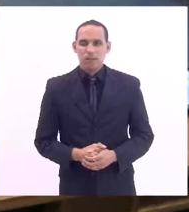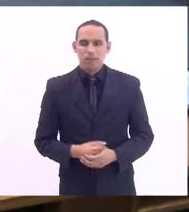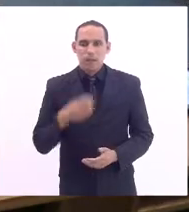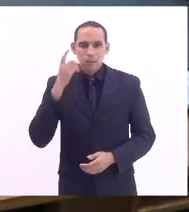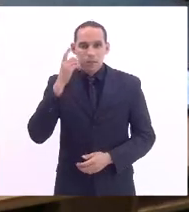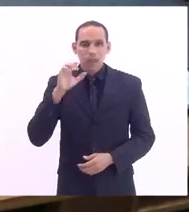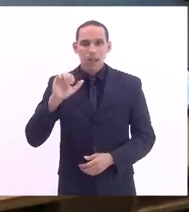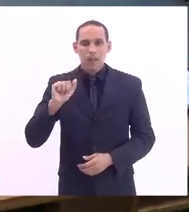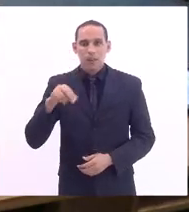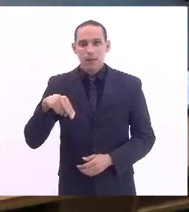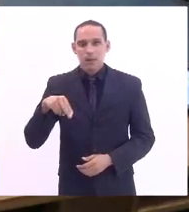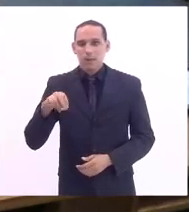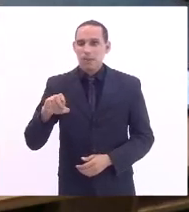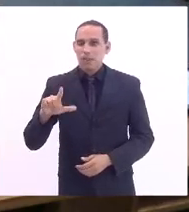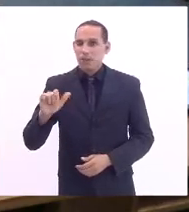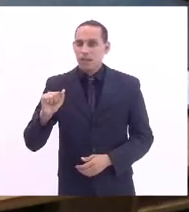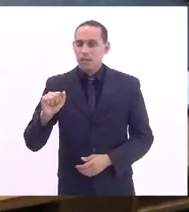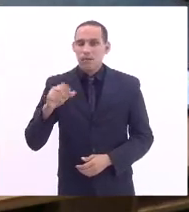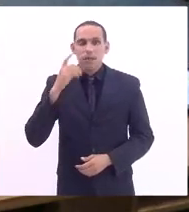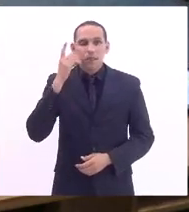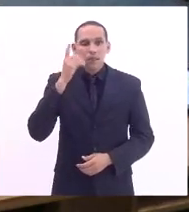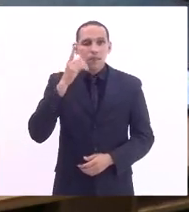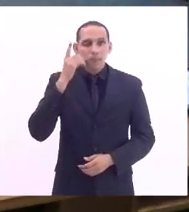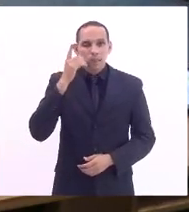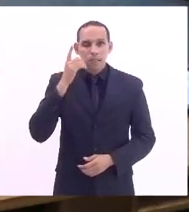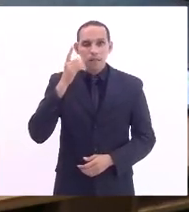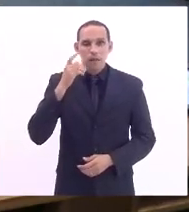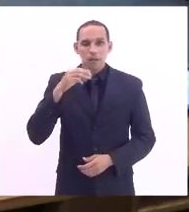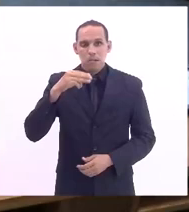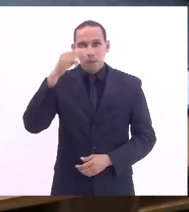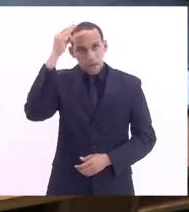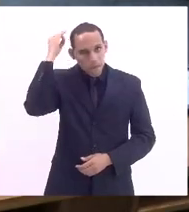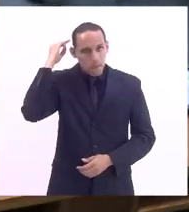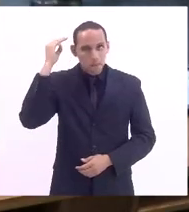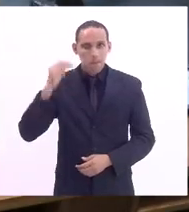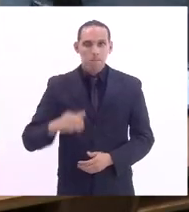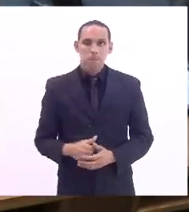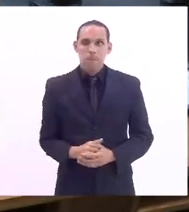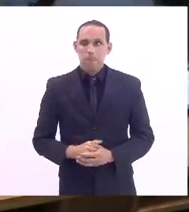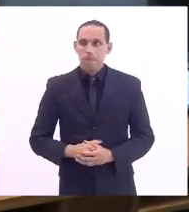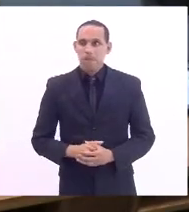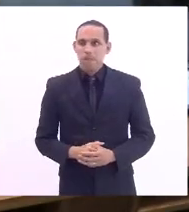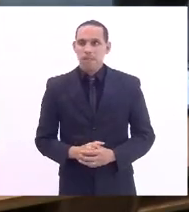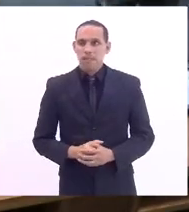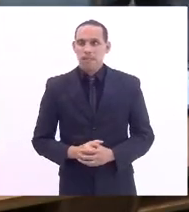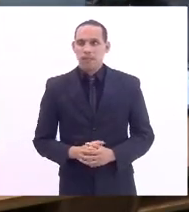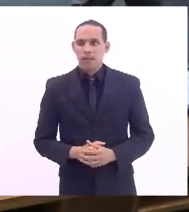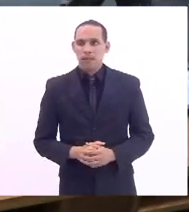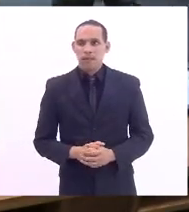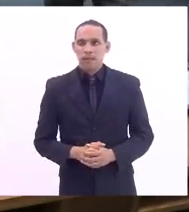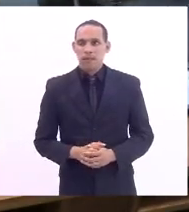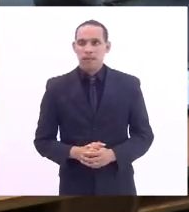Deputado Márcio Canella. Deputado Márcio Pacheco. Não foi você que fez, foi seu